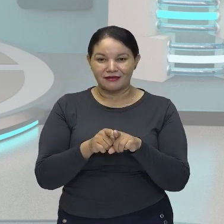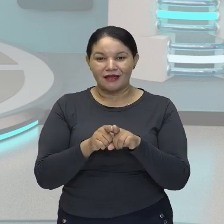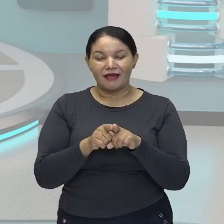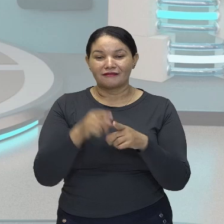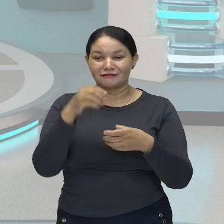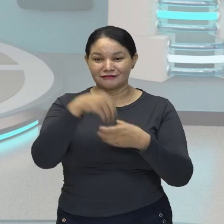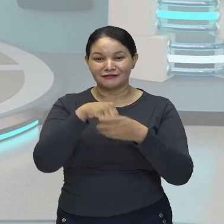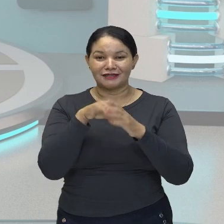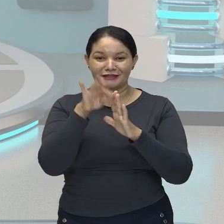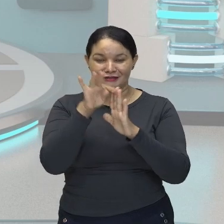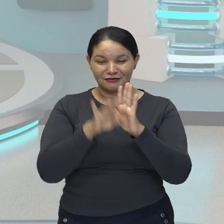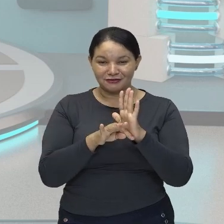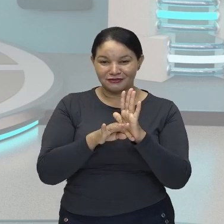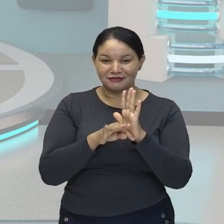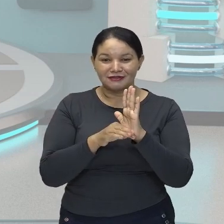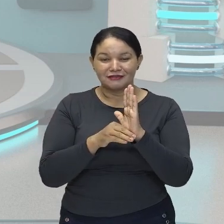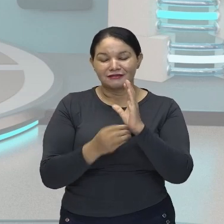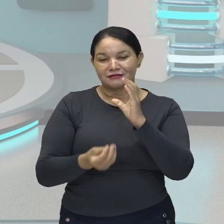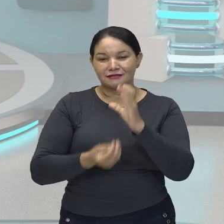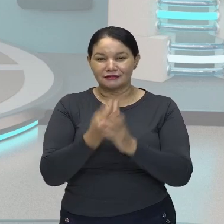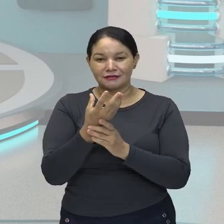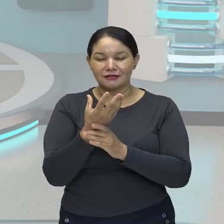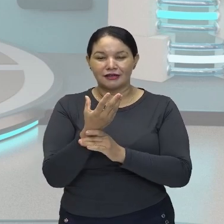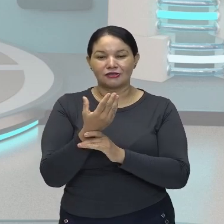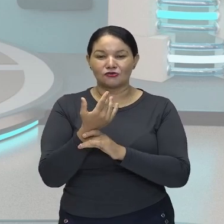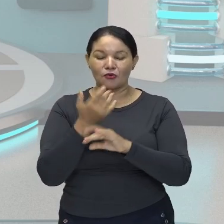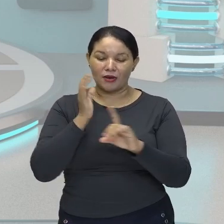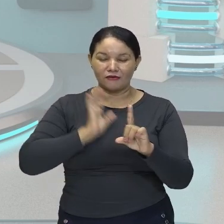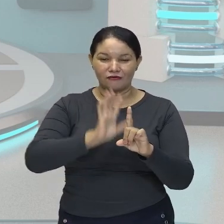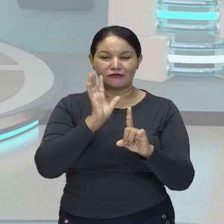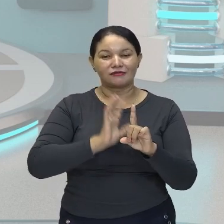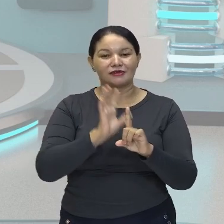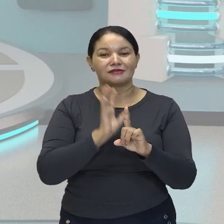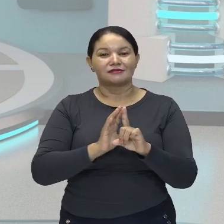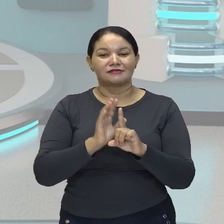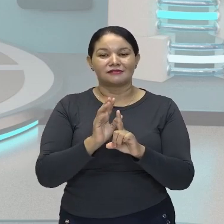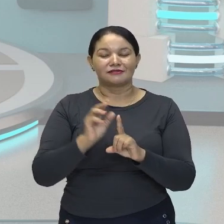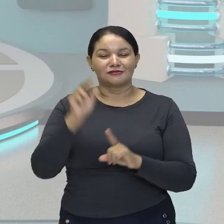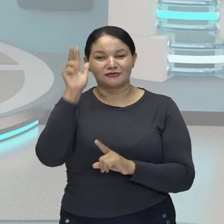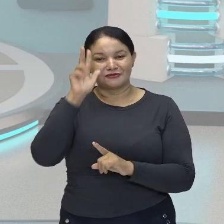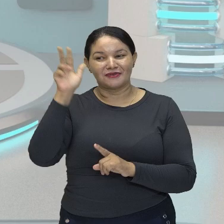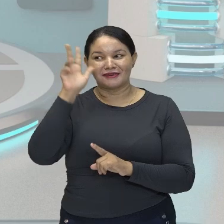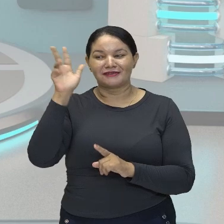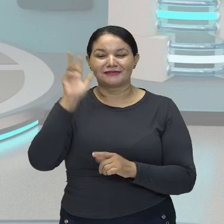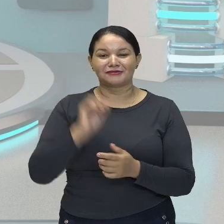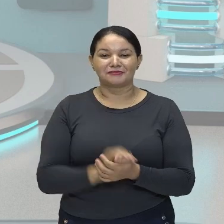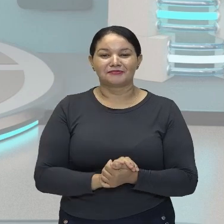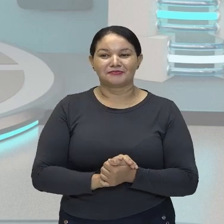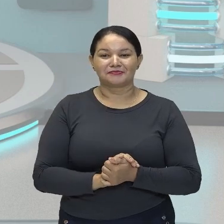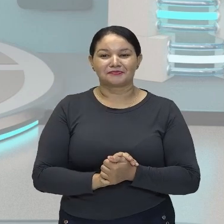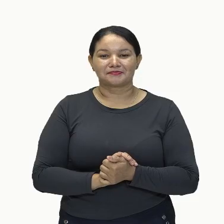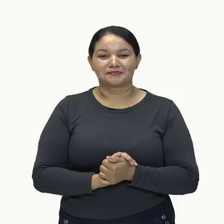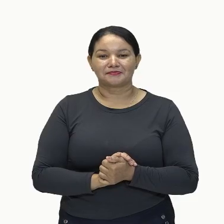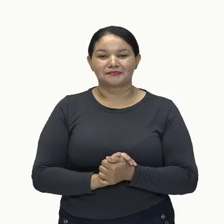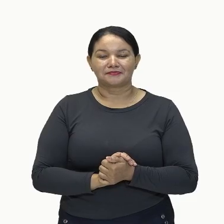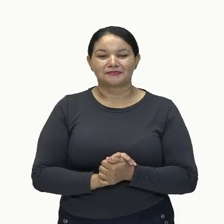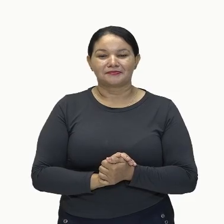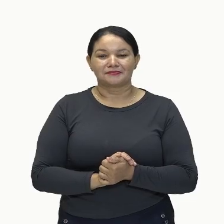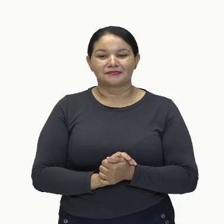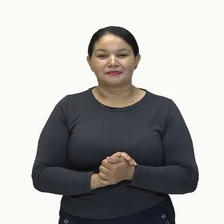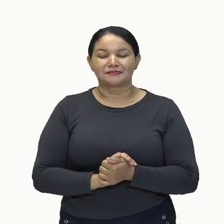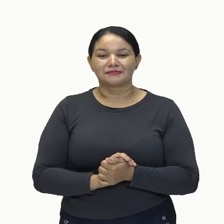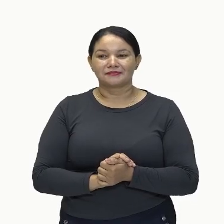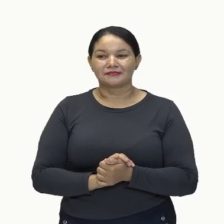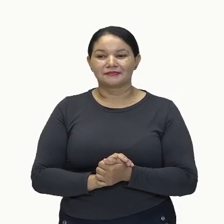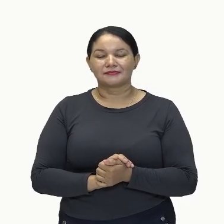foram produzidos com essa influência do surrealismo. Então, vamos ao nosso texto para que a gente possa perceber isso. Colocando aí para vocês, olha